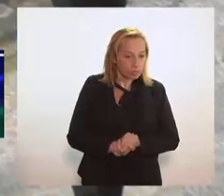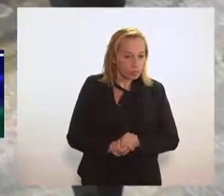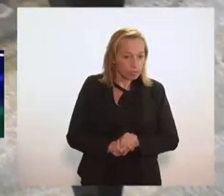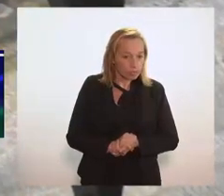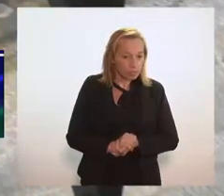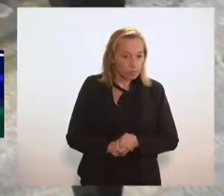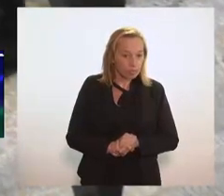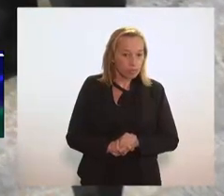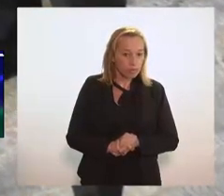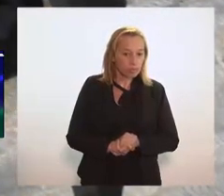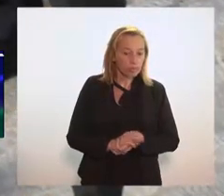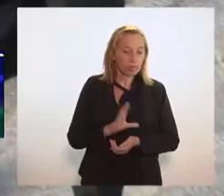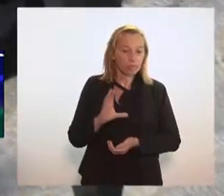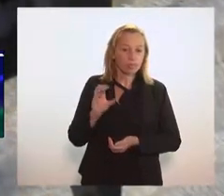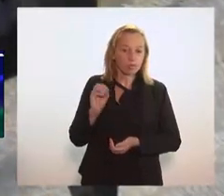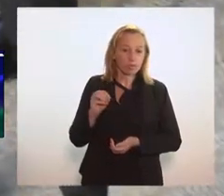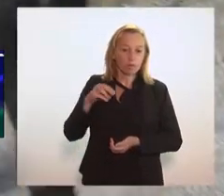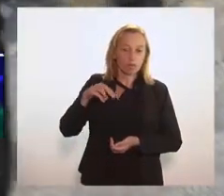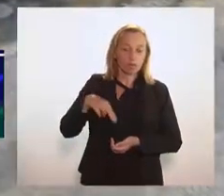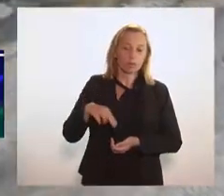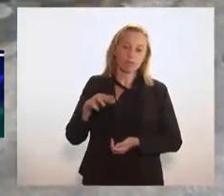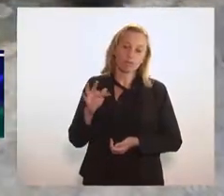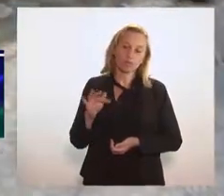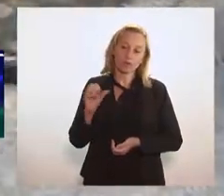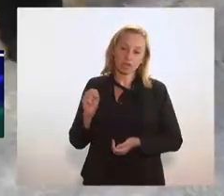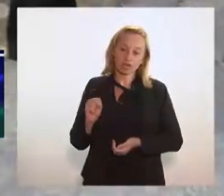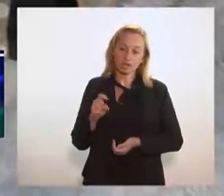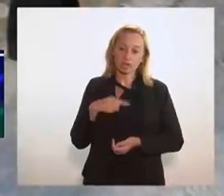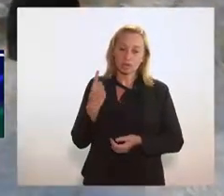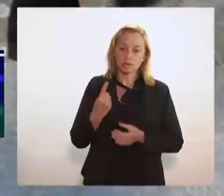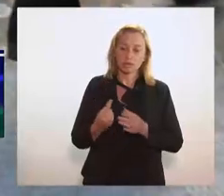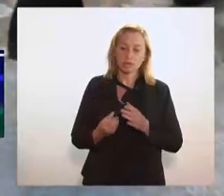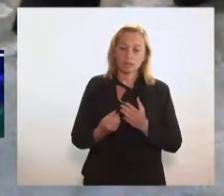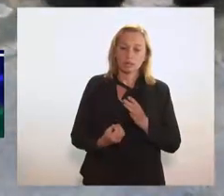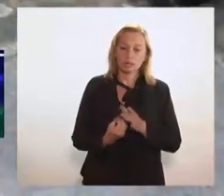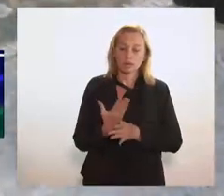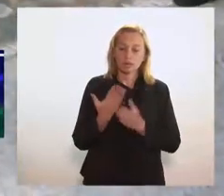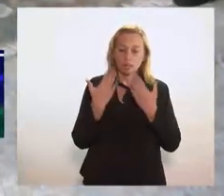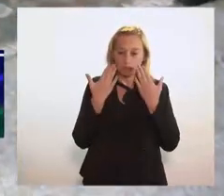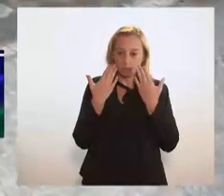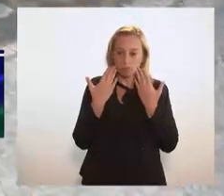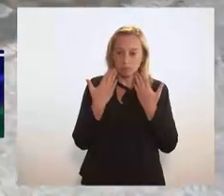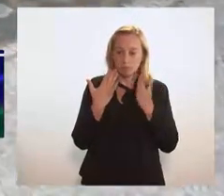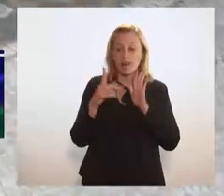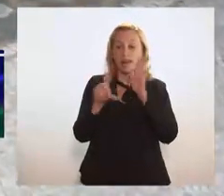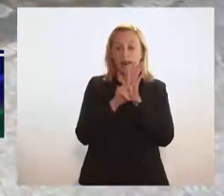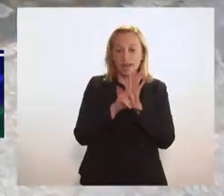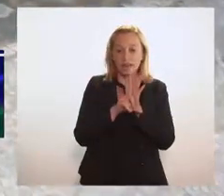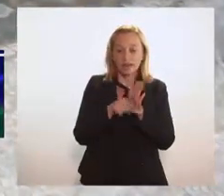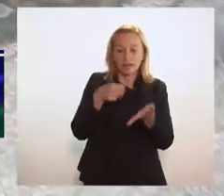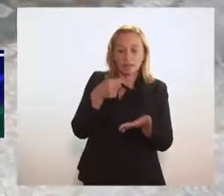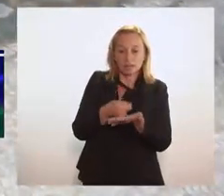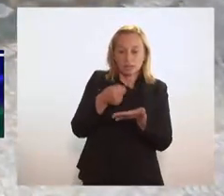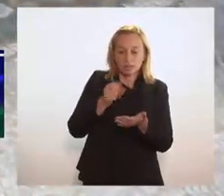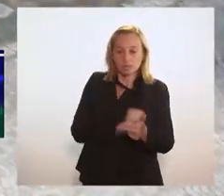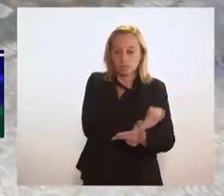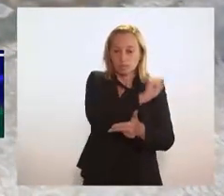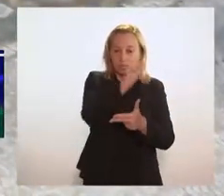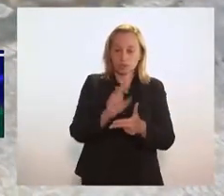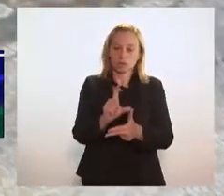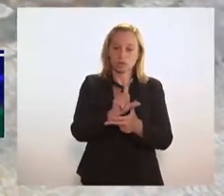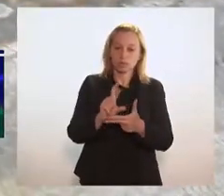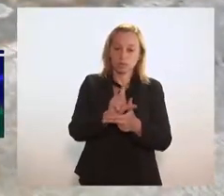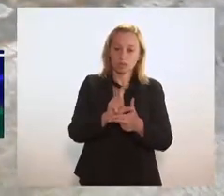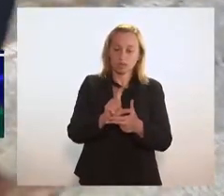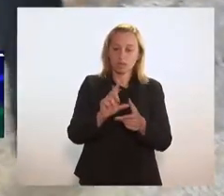do CONFAS, quando nós apresentamos uma lei que autoriza o Poder Executivo a aderir aqui ao que está